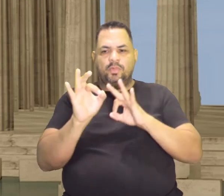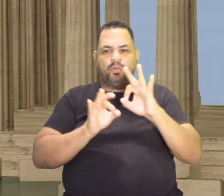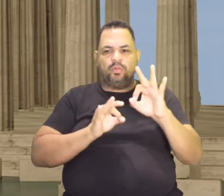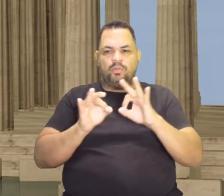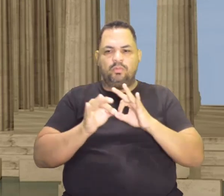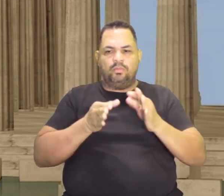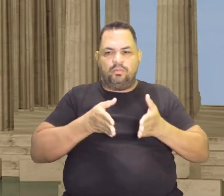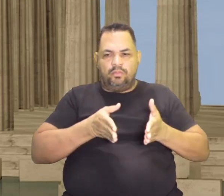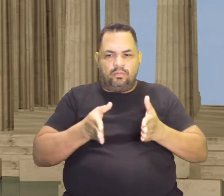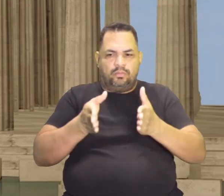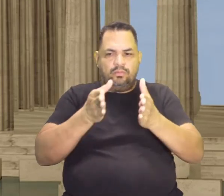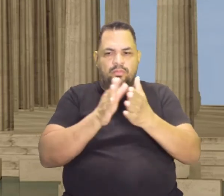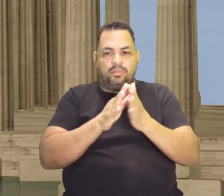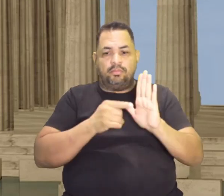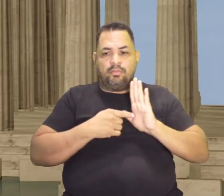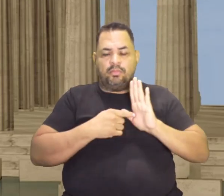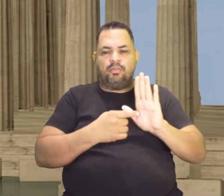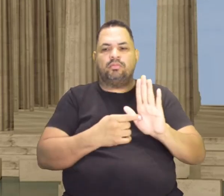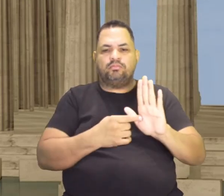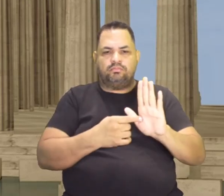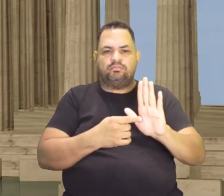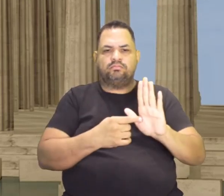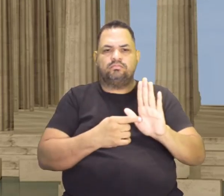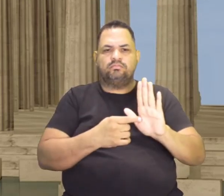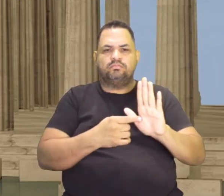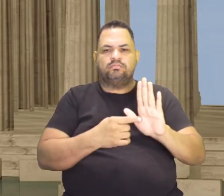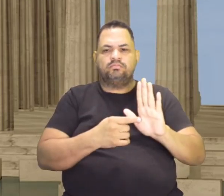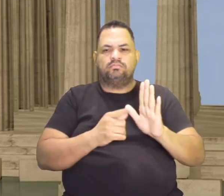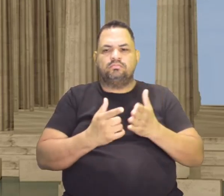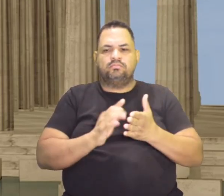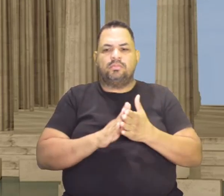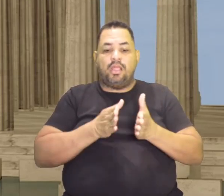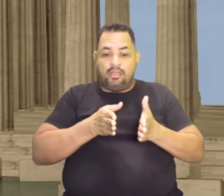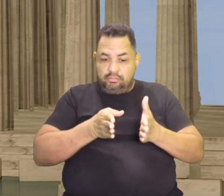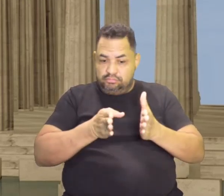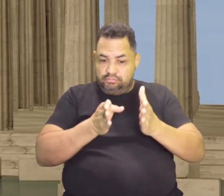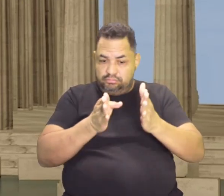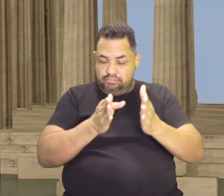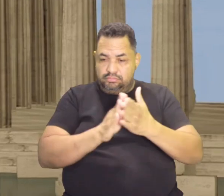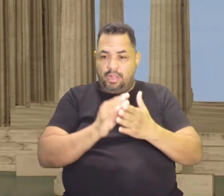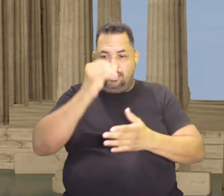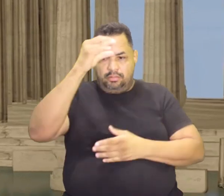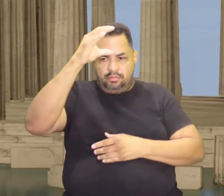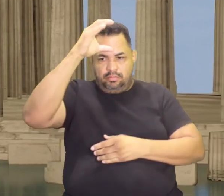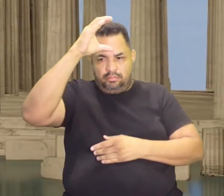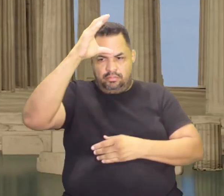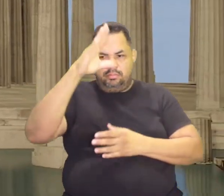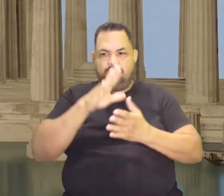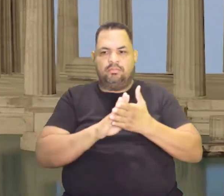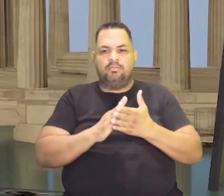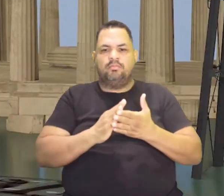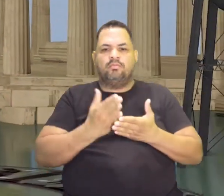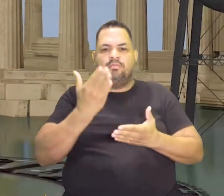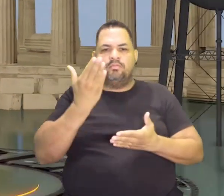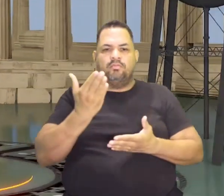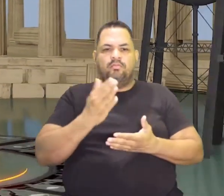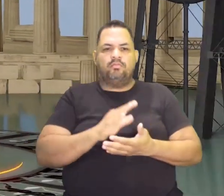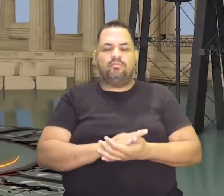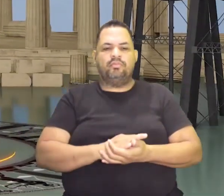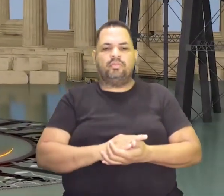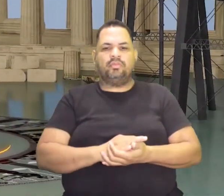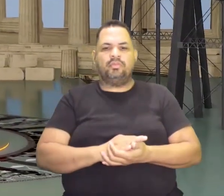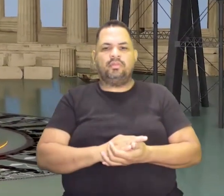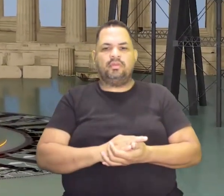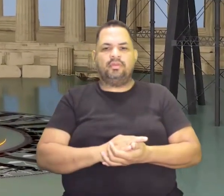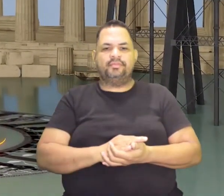para vocês e aponta. Olha, é nessa perspectiva, esse conhecimento, tá aqui, ó, no pé da pirâmide,